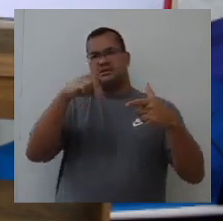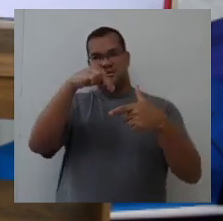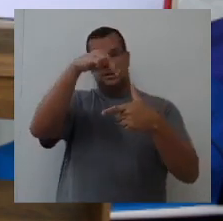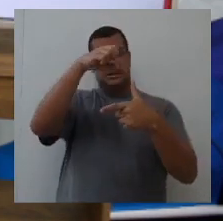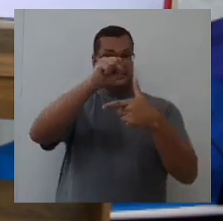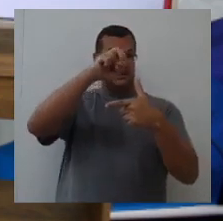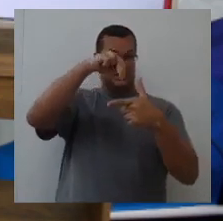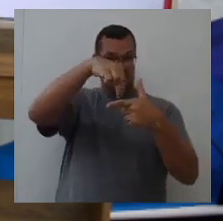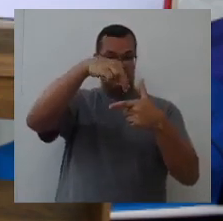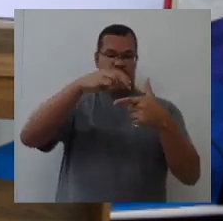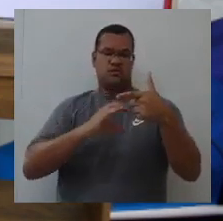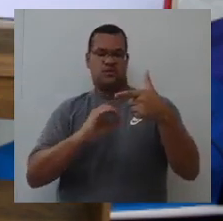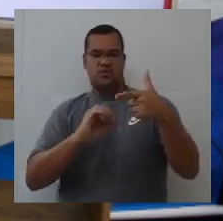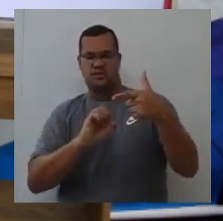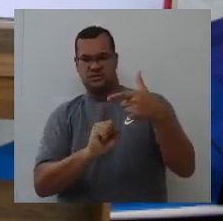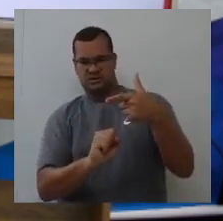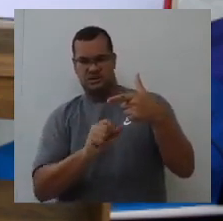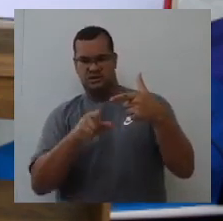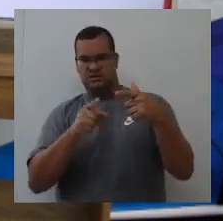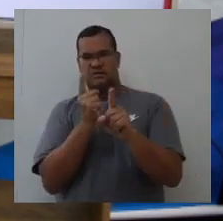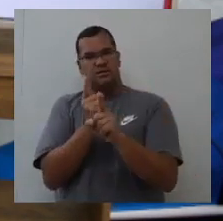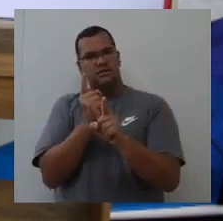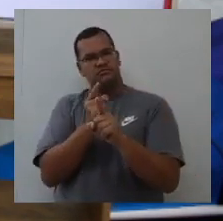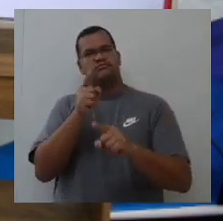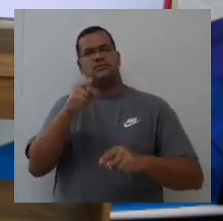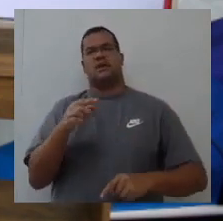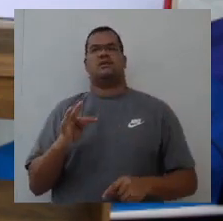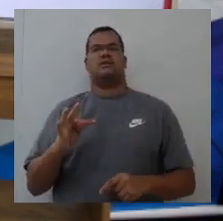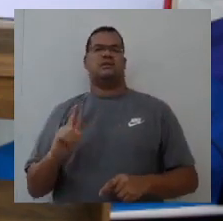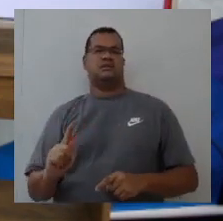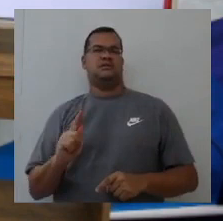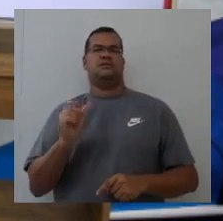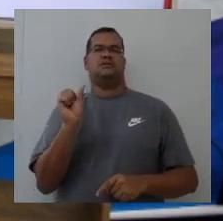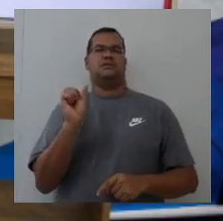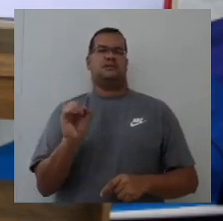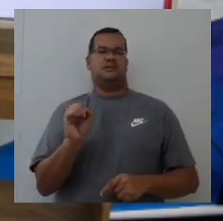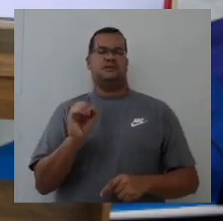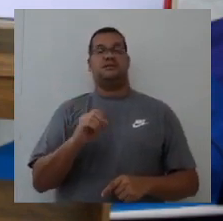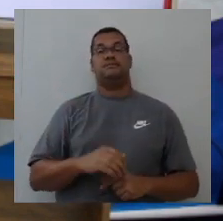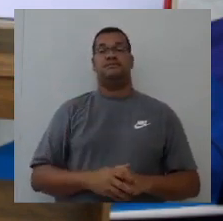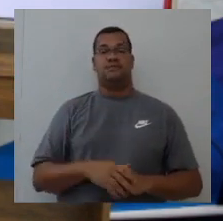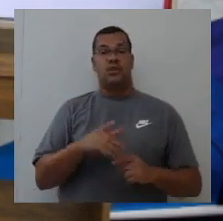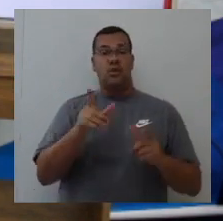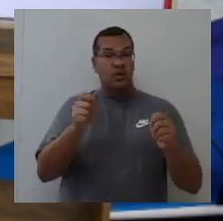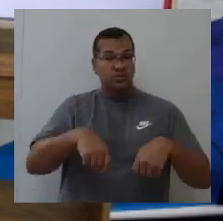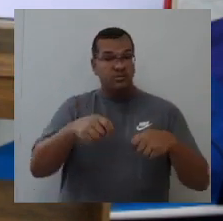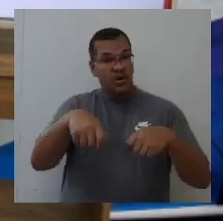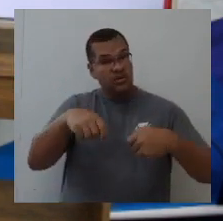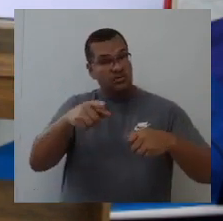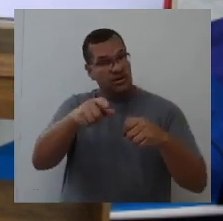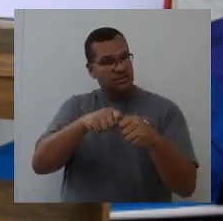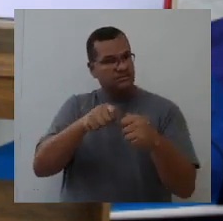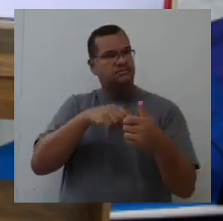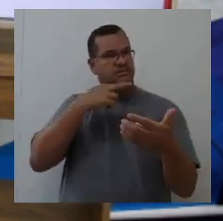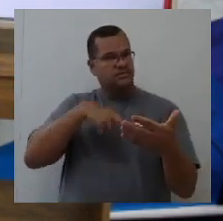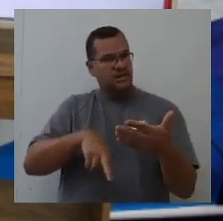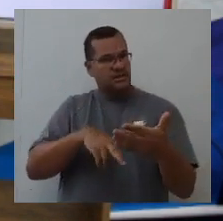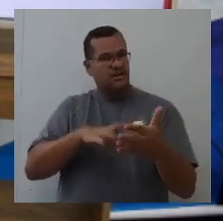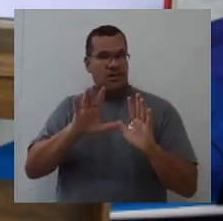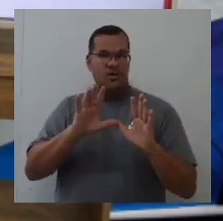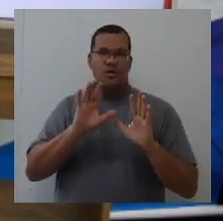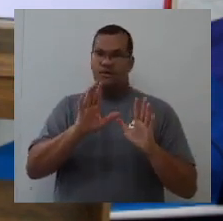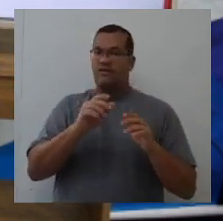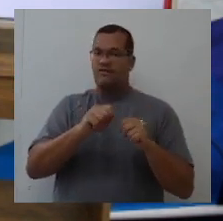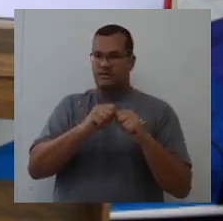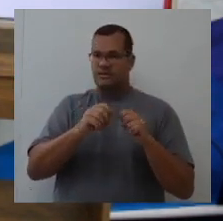para obter o valor da tangente de 60 graus. Dá para fazer isso aí ou não? Tranquilo? Quer que eu faça? Vou